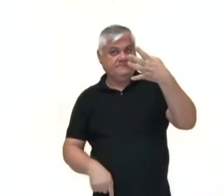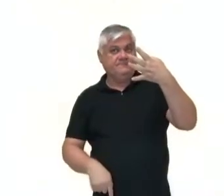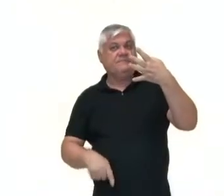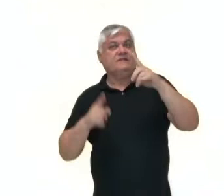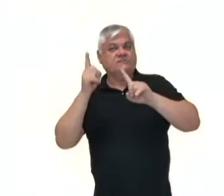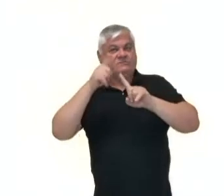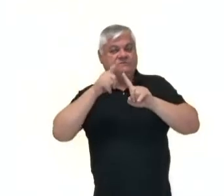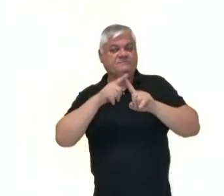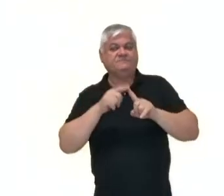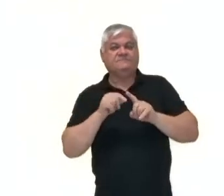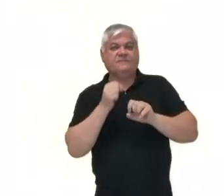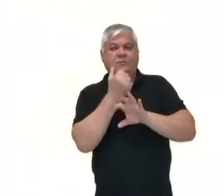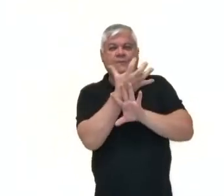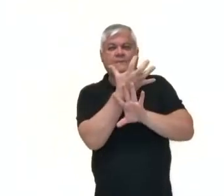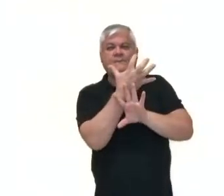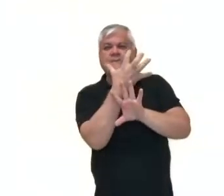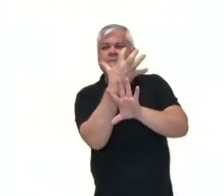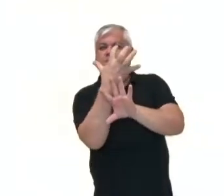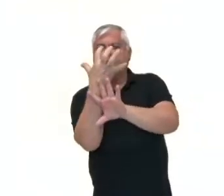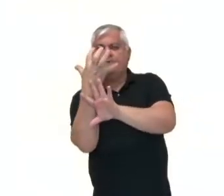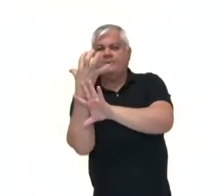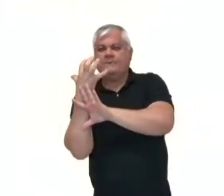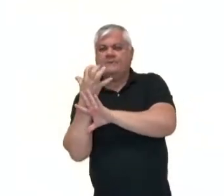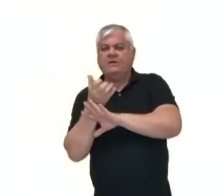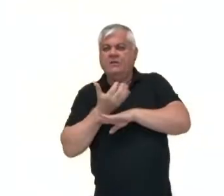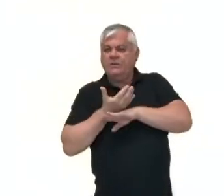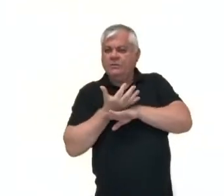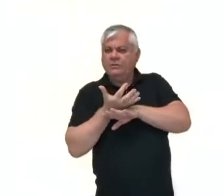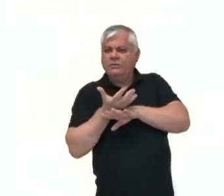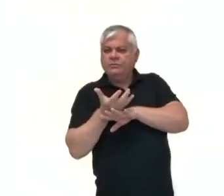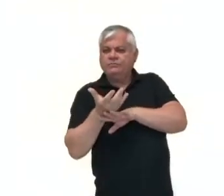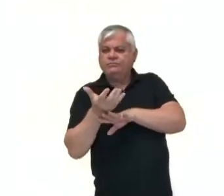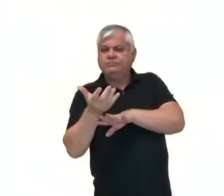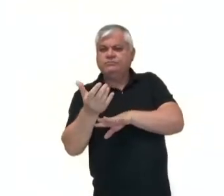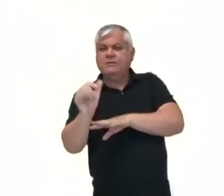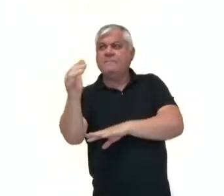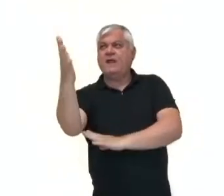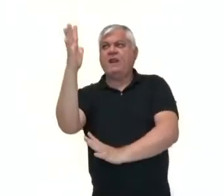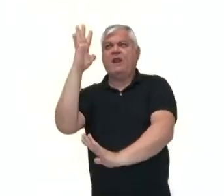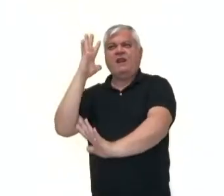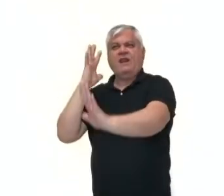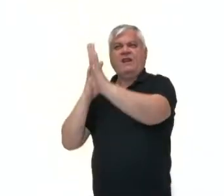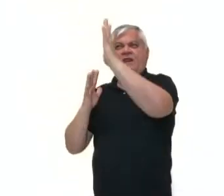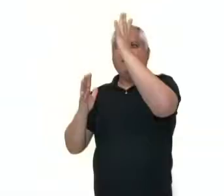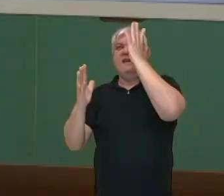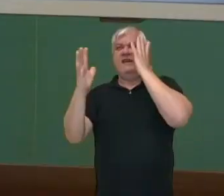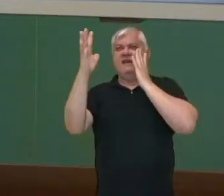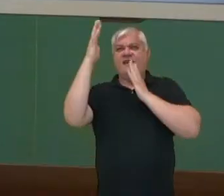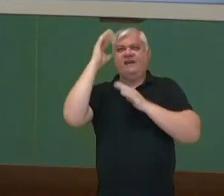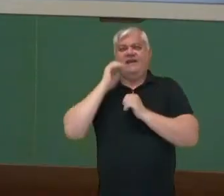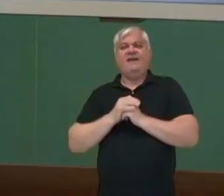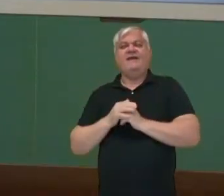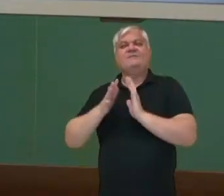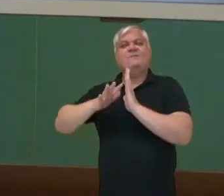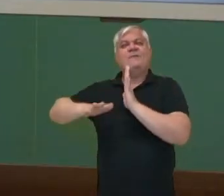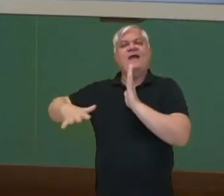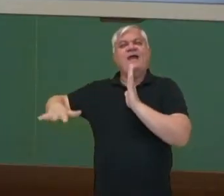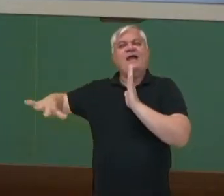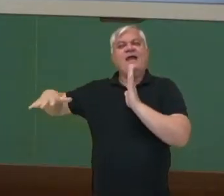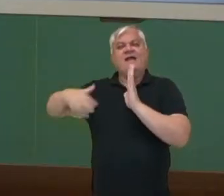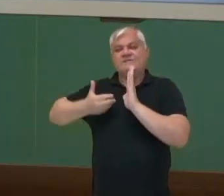menos: caatinga, cerrado, a floresta atlântica e a vegetação litorânea. Então,